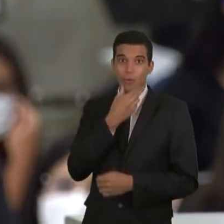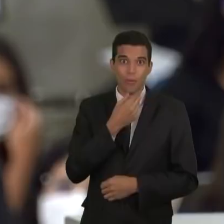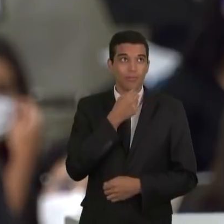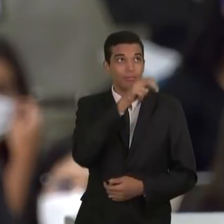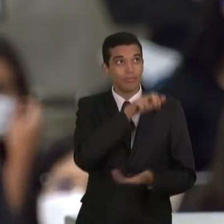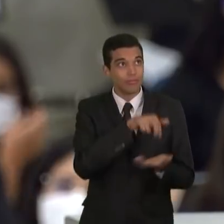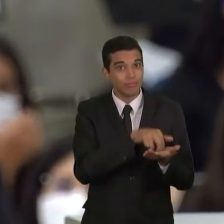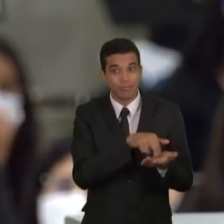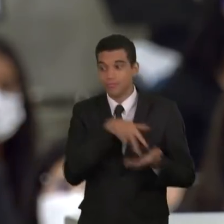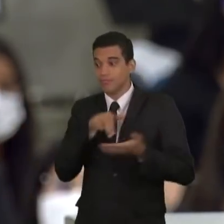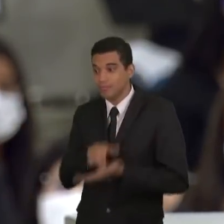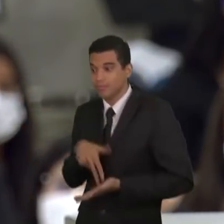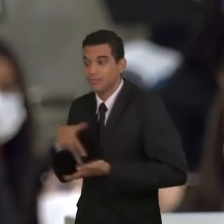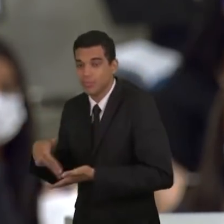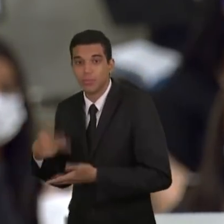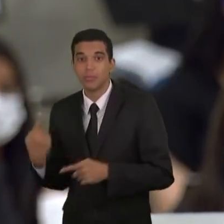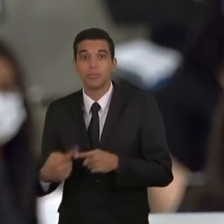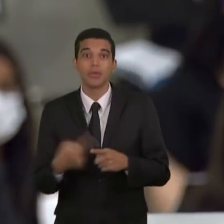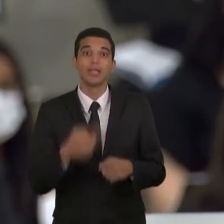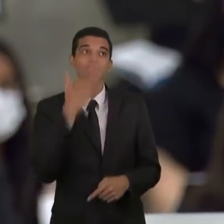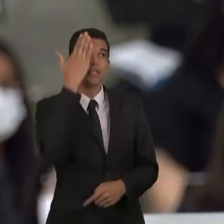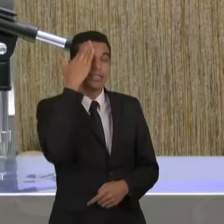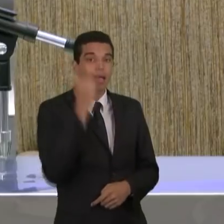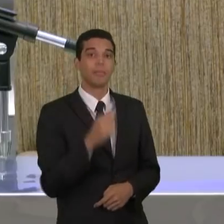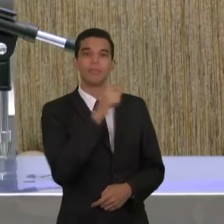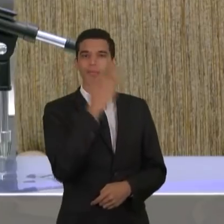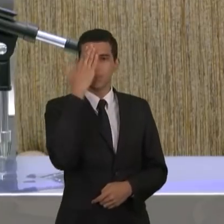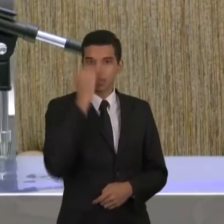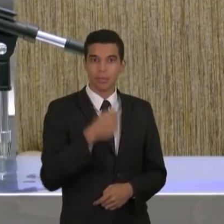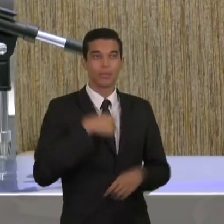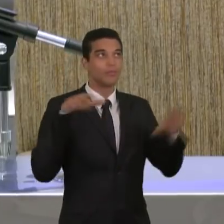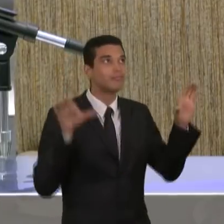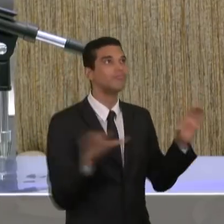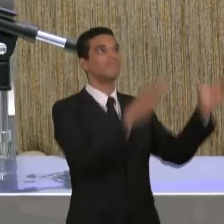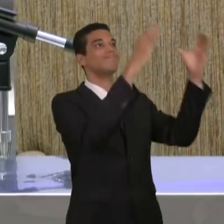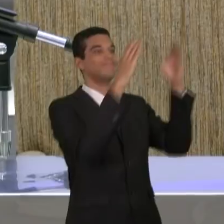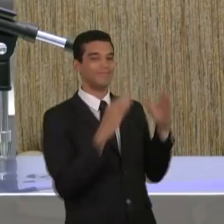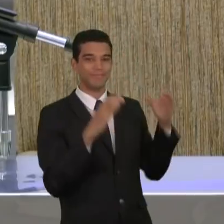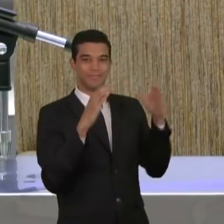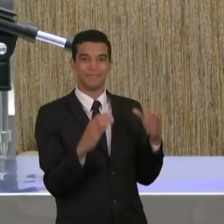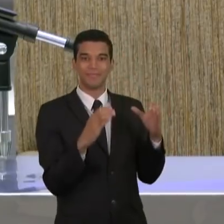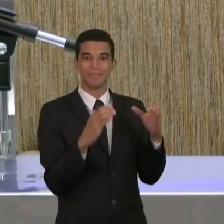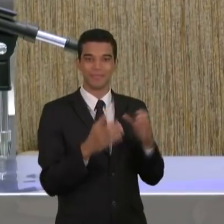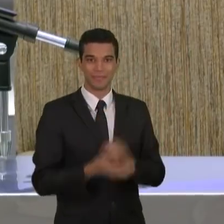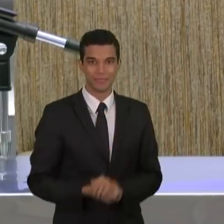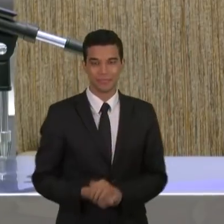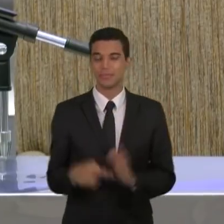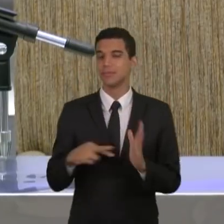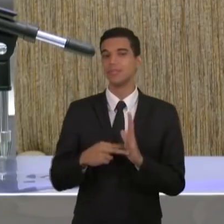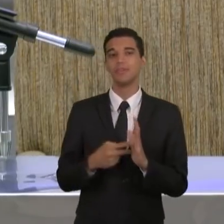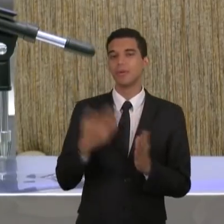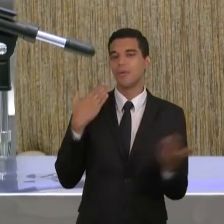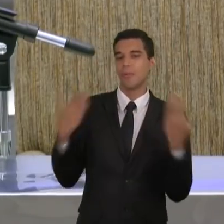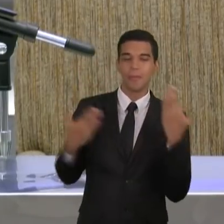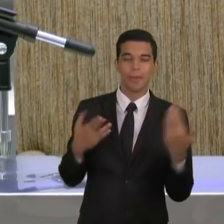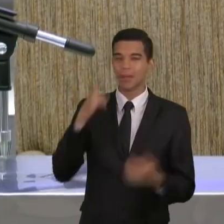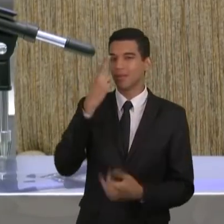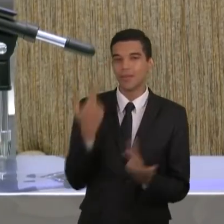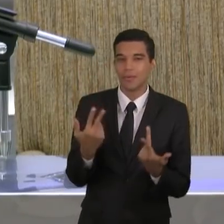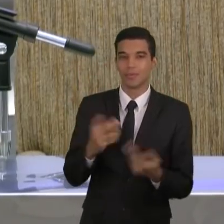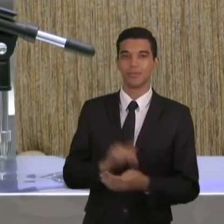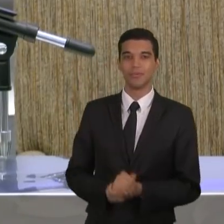Deus é a mesma coisa e quando você não tem dificuldade nem problemas de pular na presença de Deus